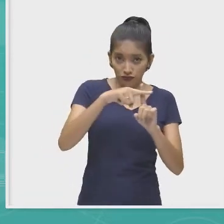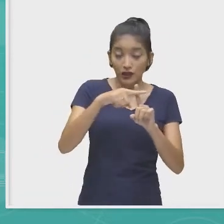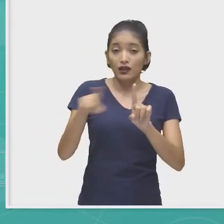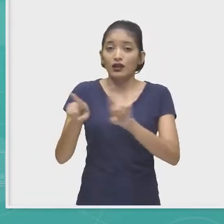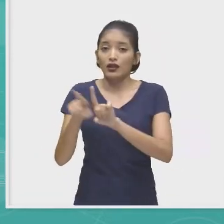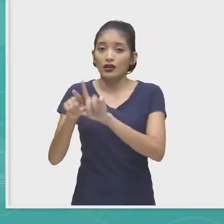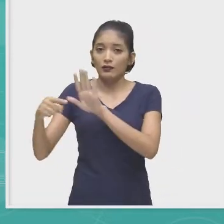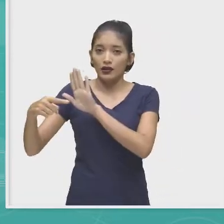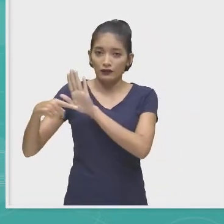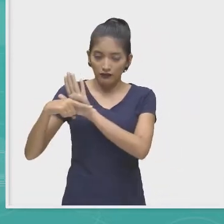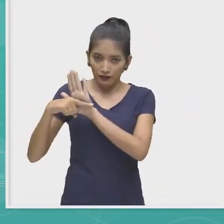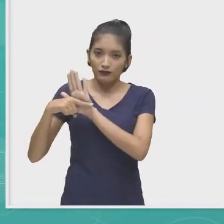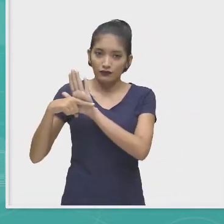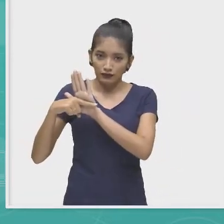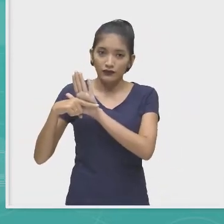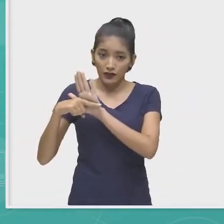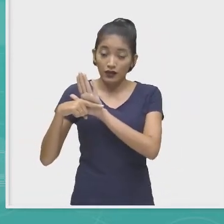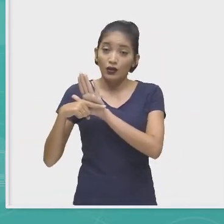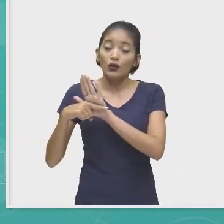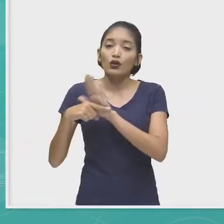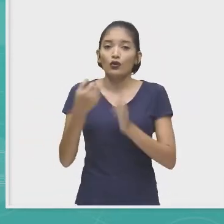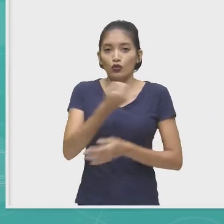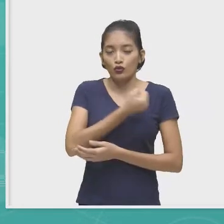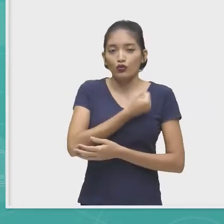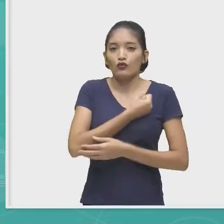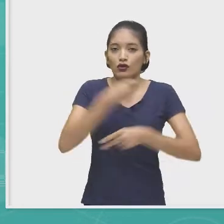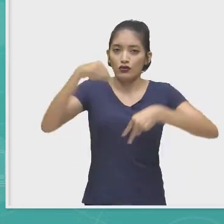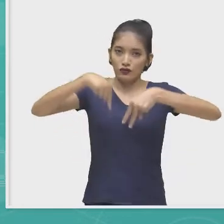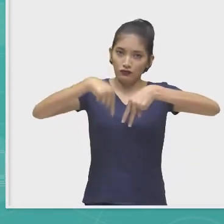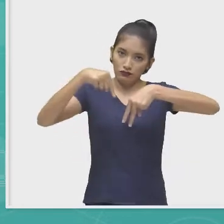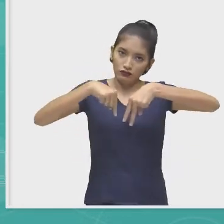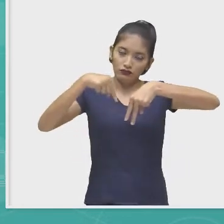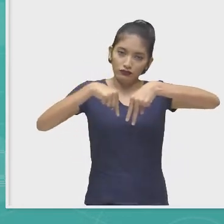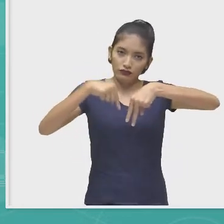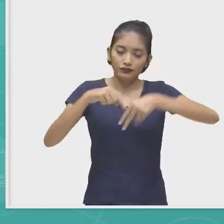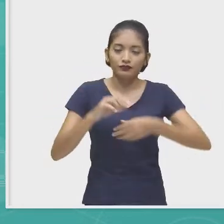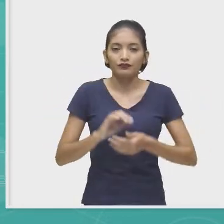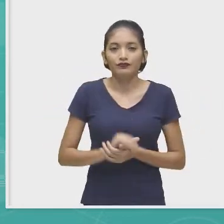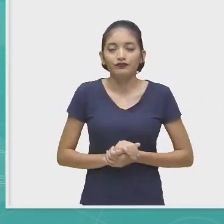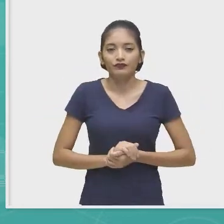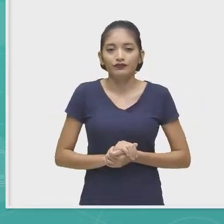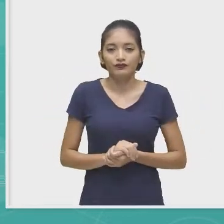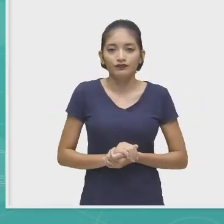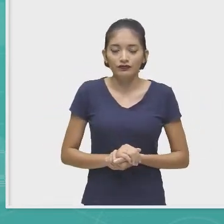a subtração de números naturais. Vamos à aula?